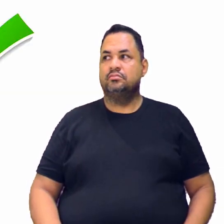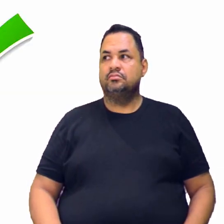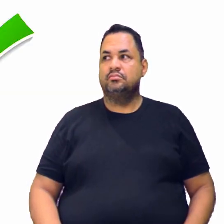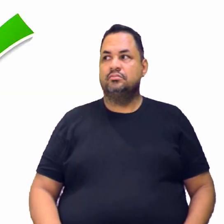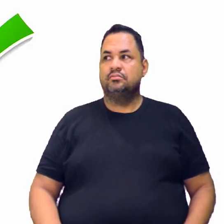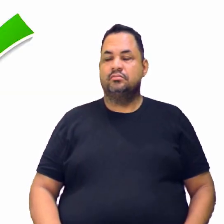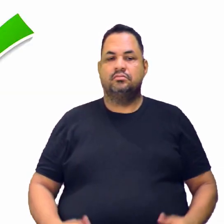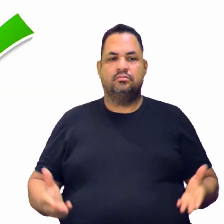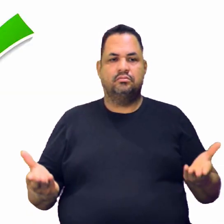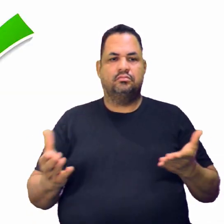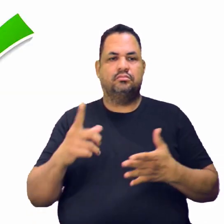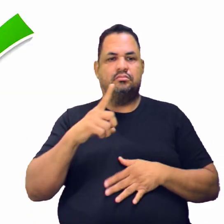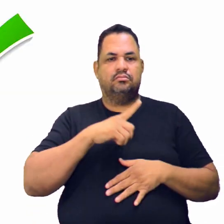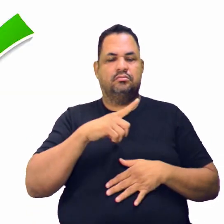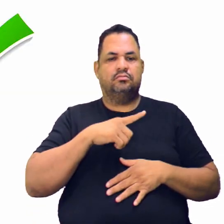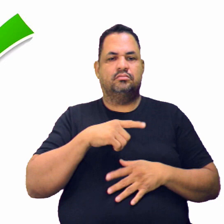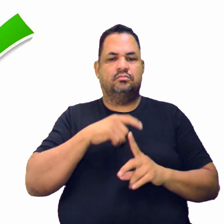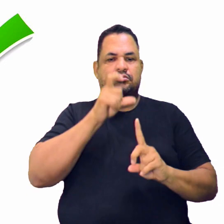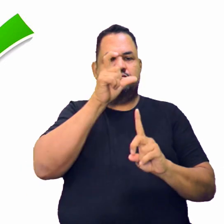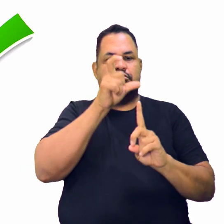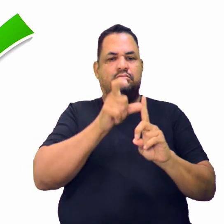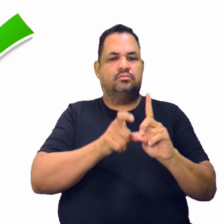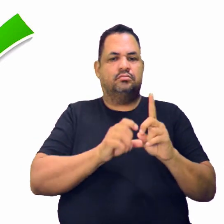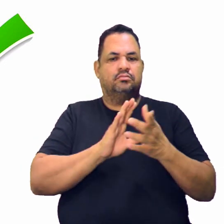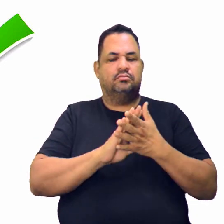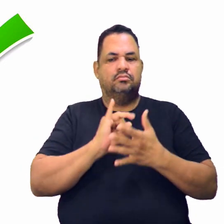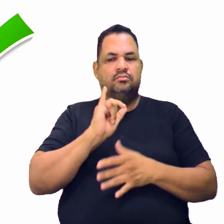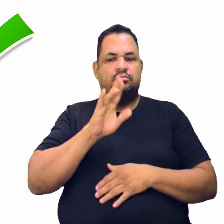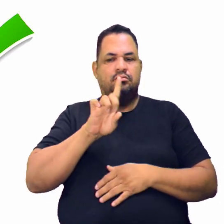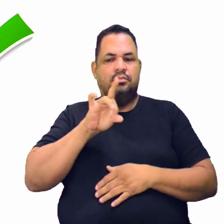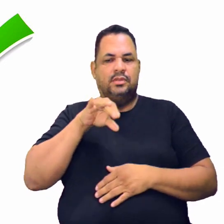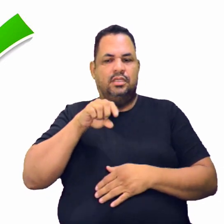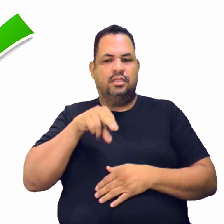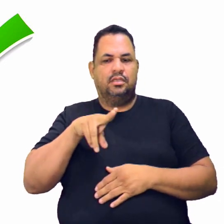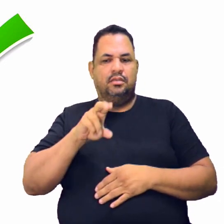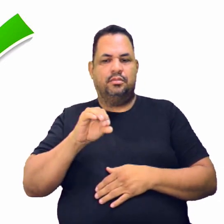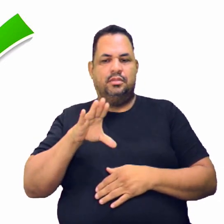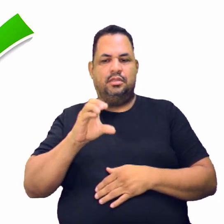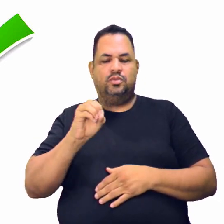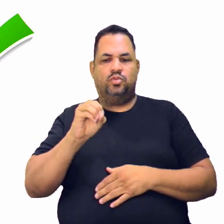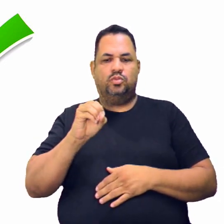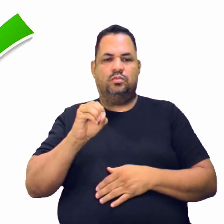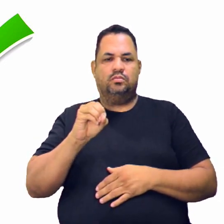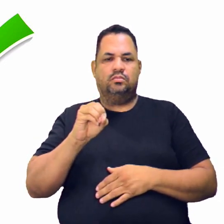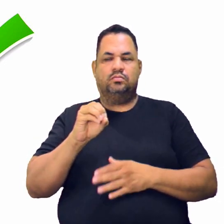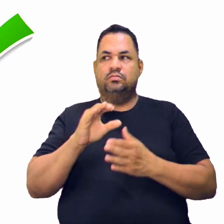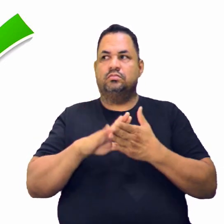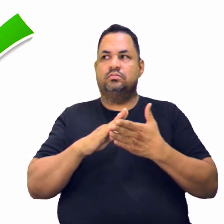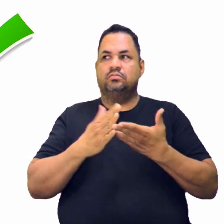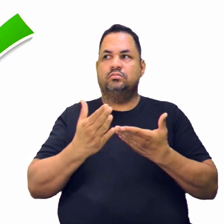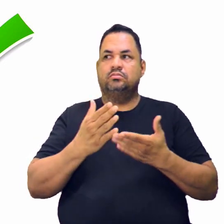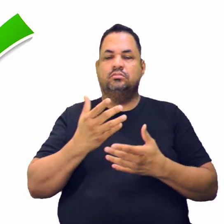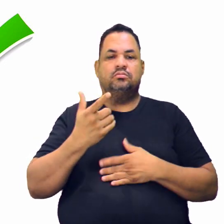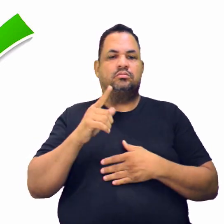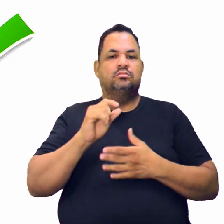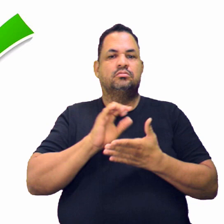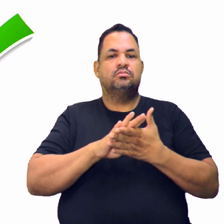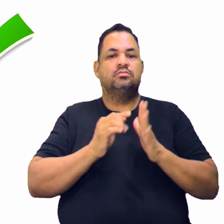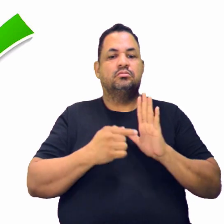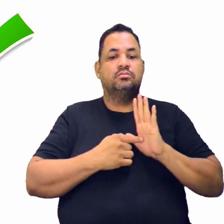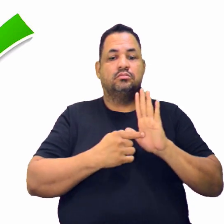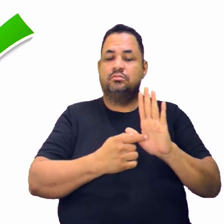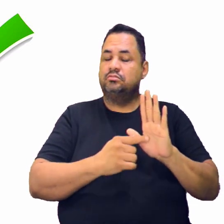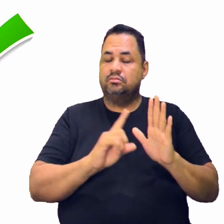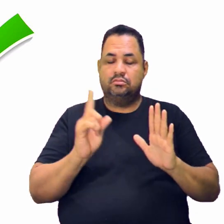Agora eu tenho aqui o sujeito indeterminado, né? O sujeito indeterminado, ó, é aquele que não está expresso